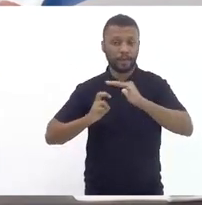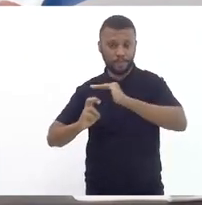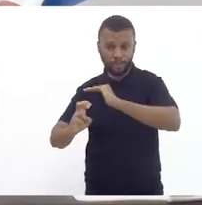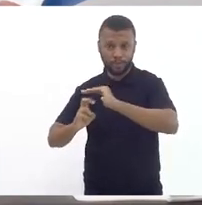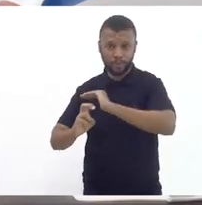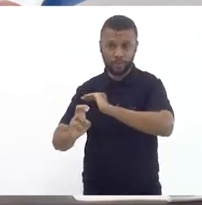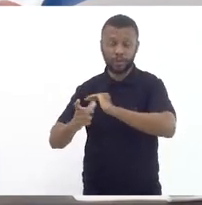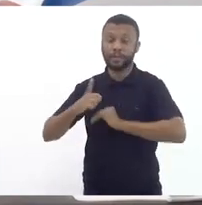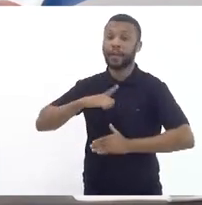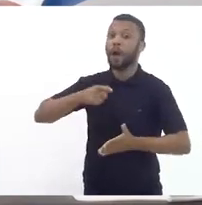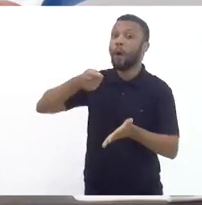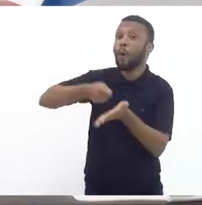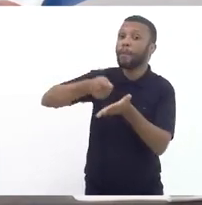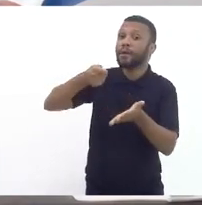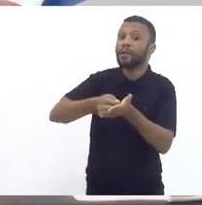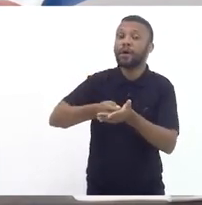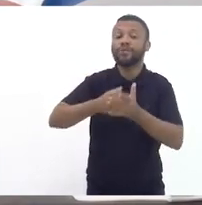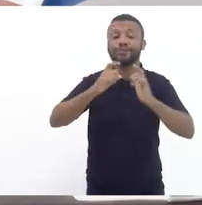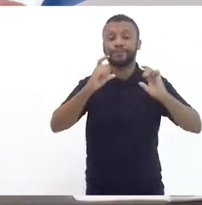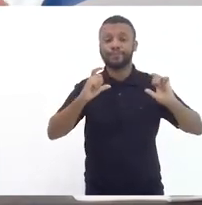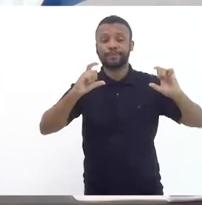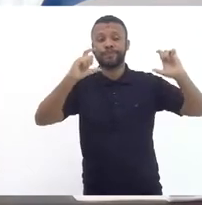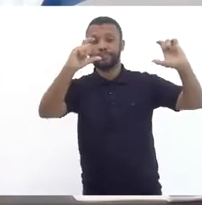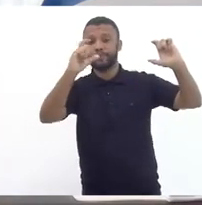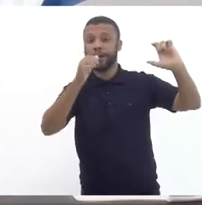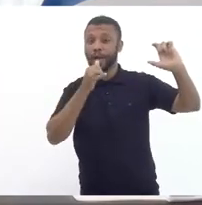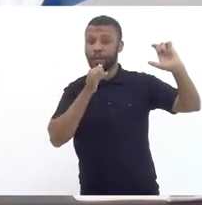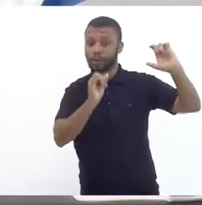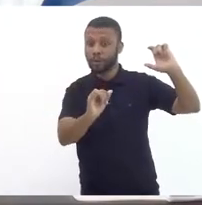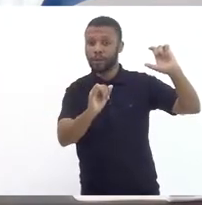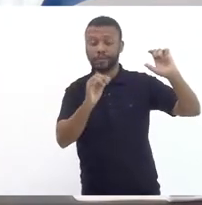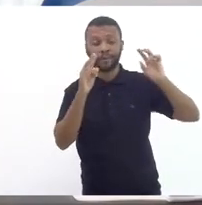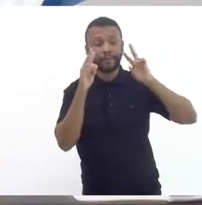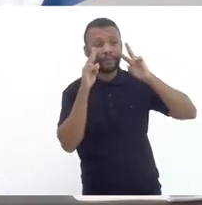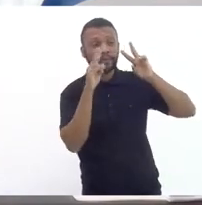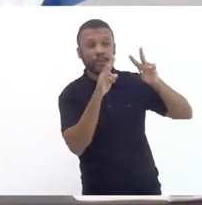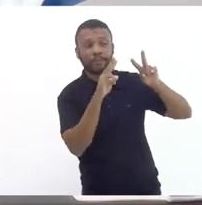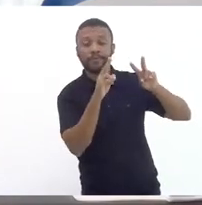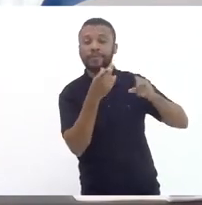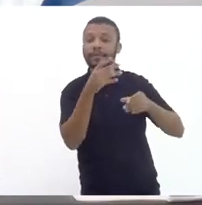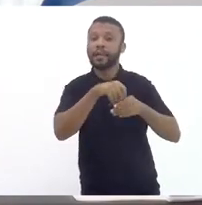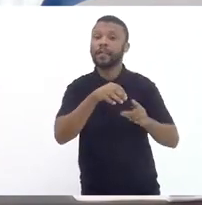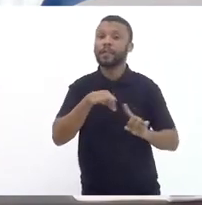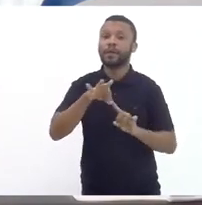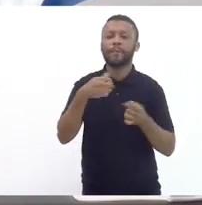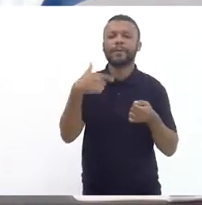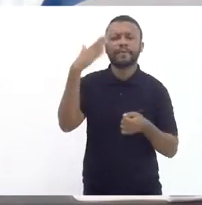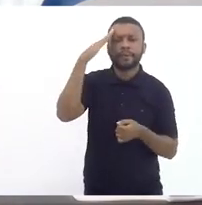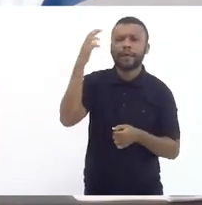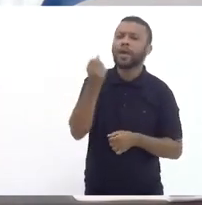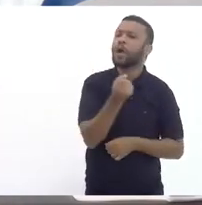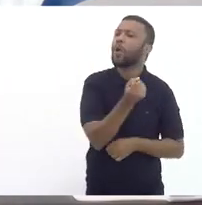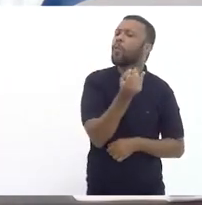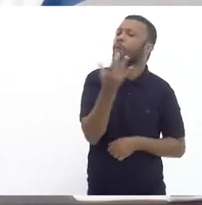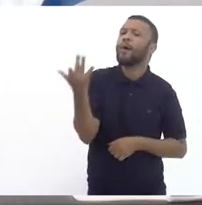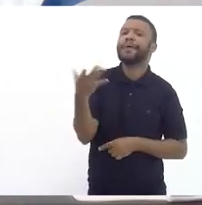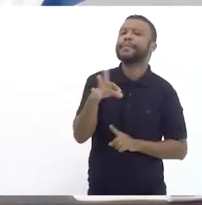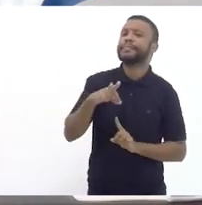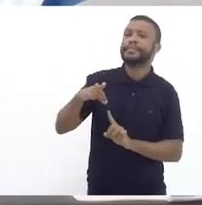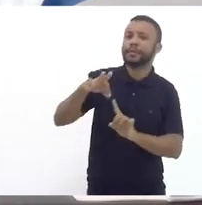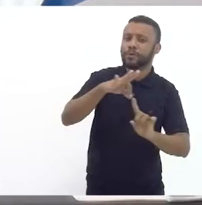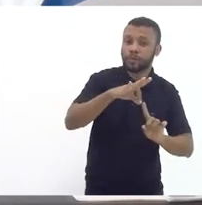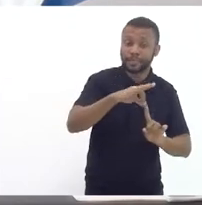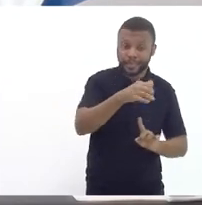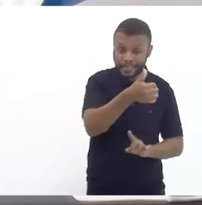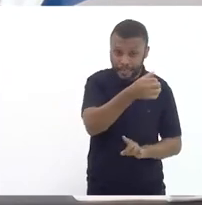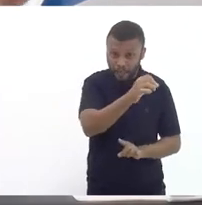instalar painéis eletrônicos em locais visíveis nas estações. Queria saber quantas estações das 104 dispõem hoje desses